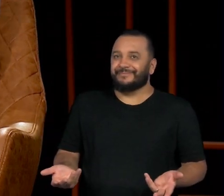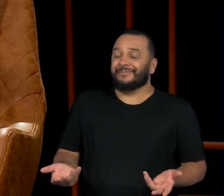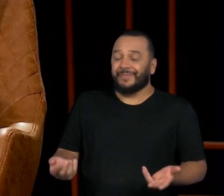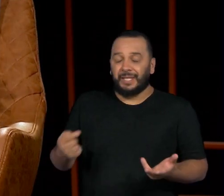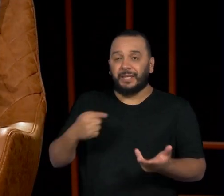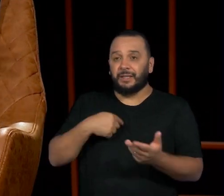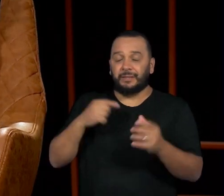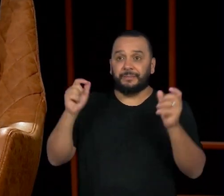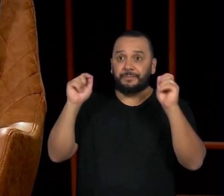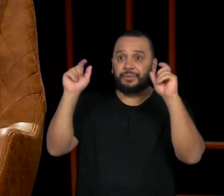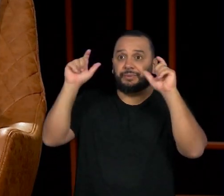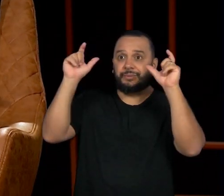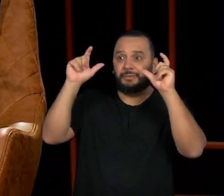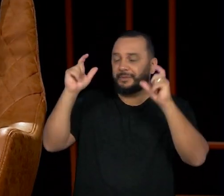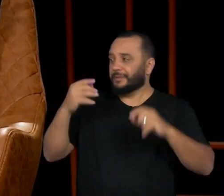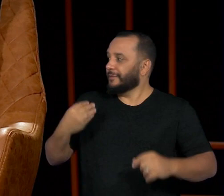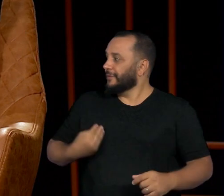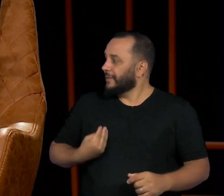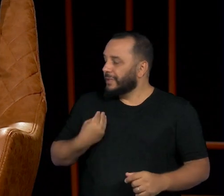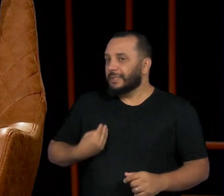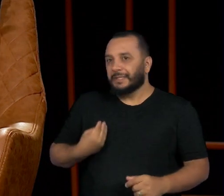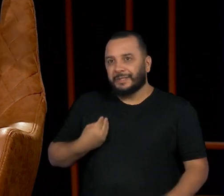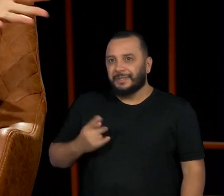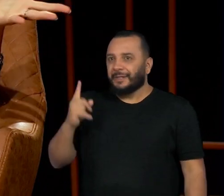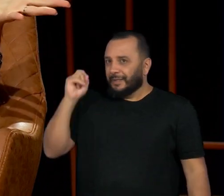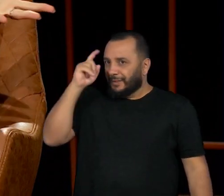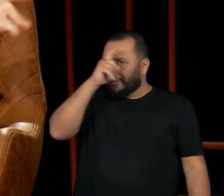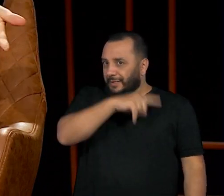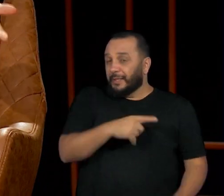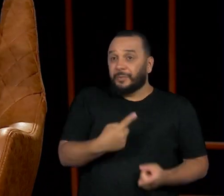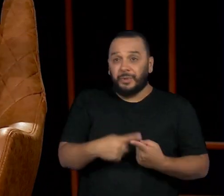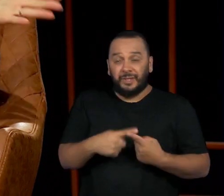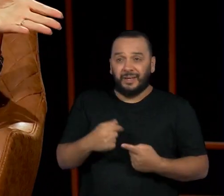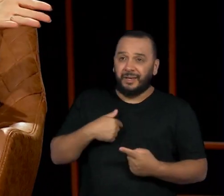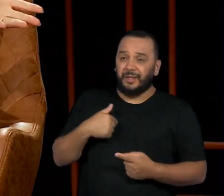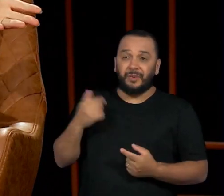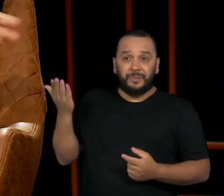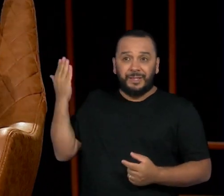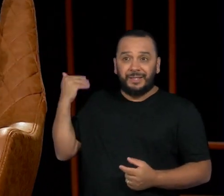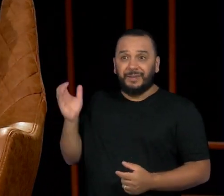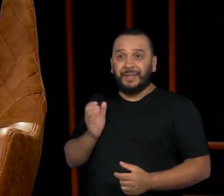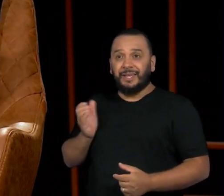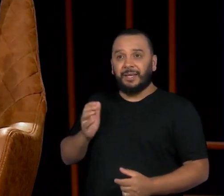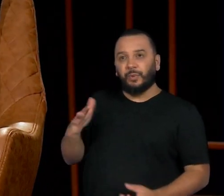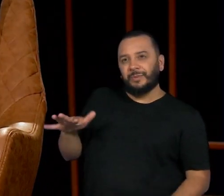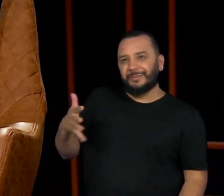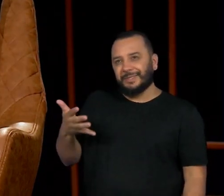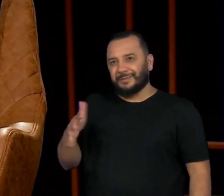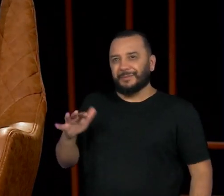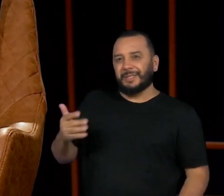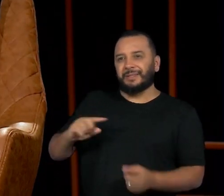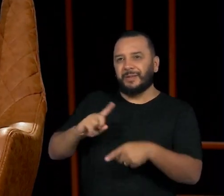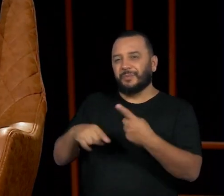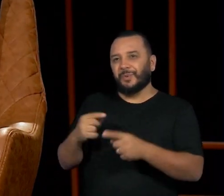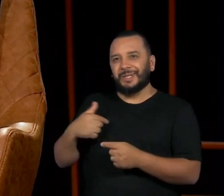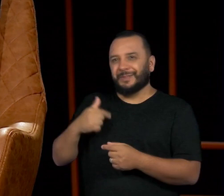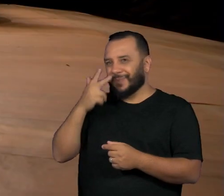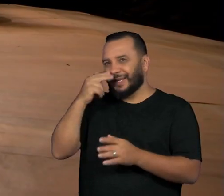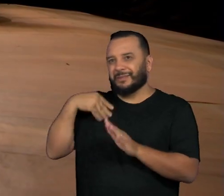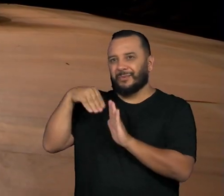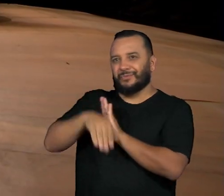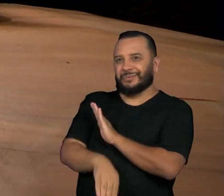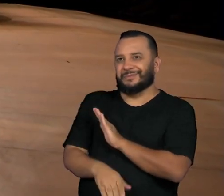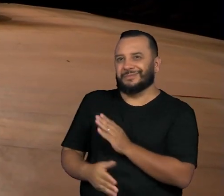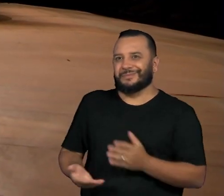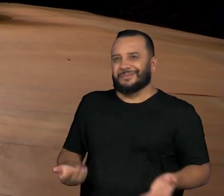um espectro da vida real, né, porque eu vinha de uma classe média baixa, para uma realidade muito mais dura, assim. E